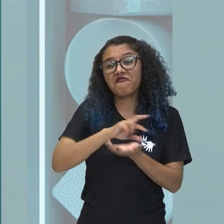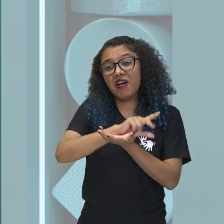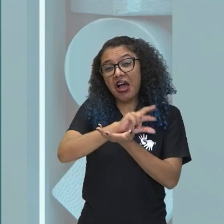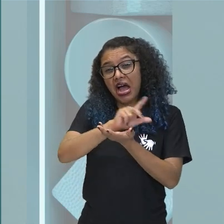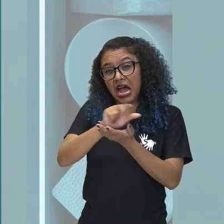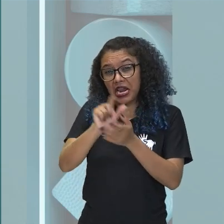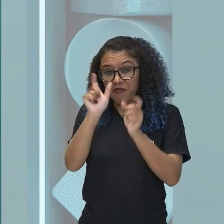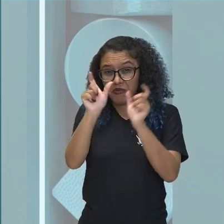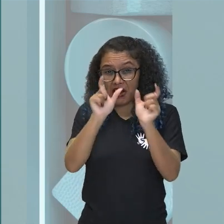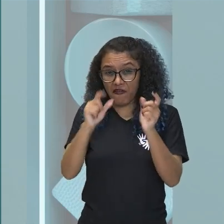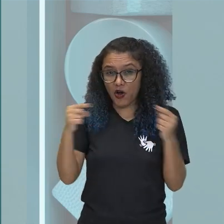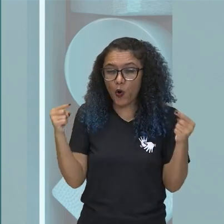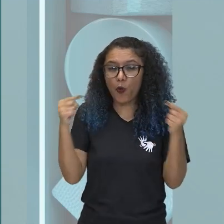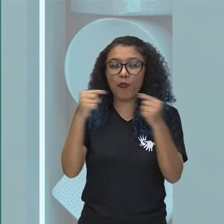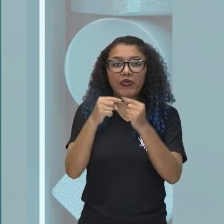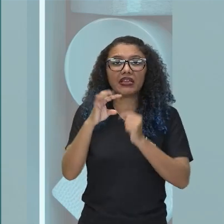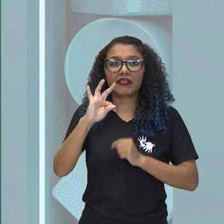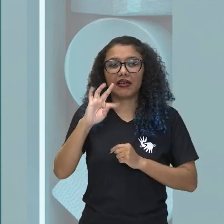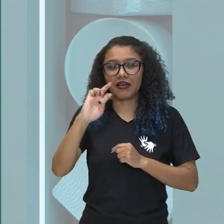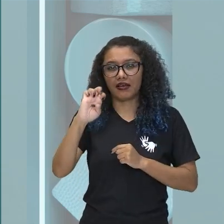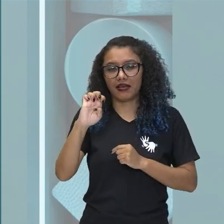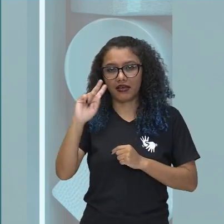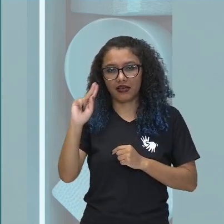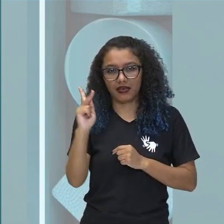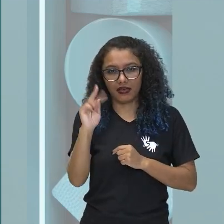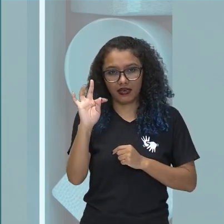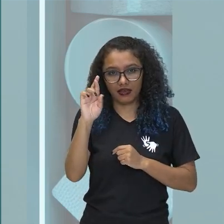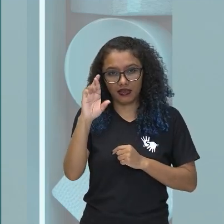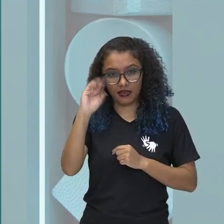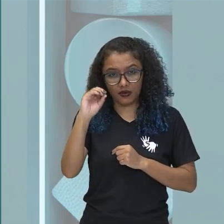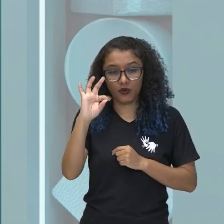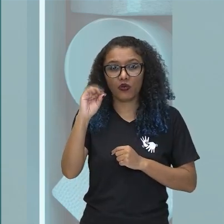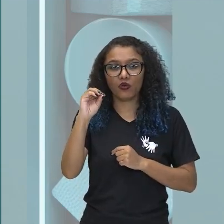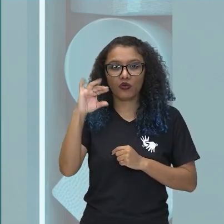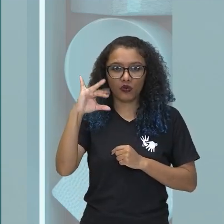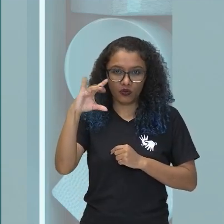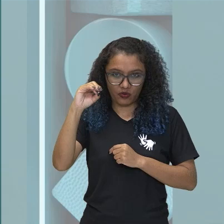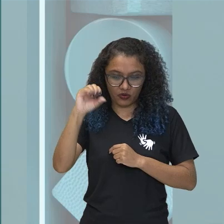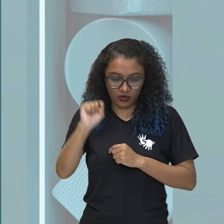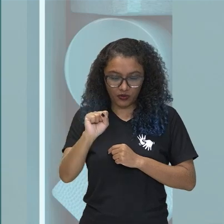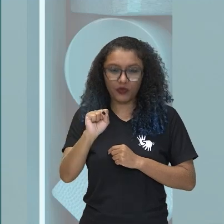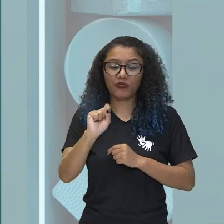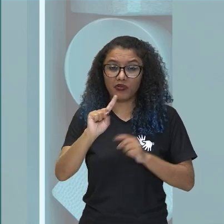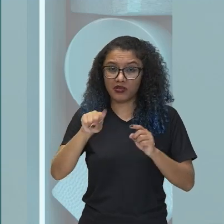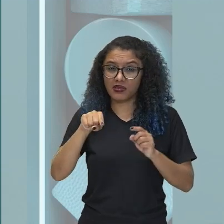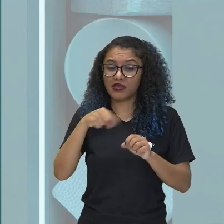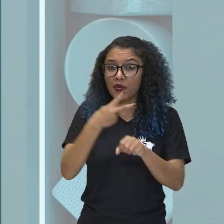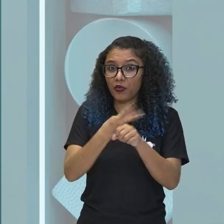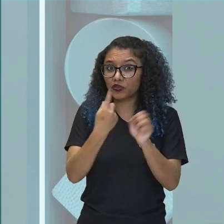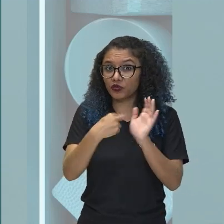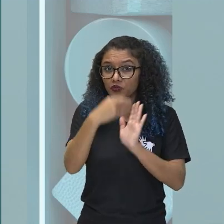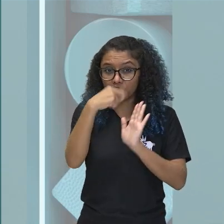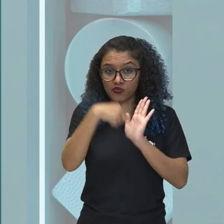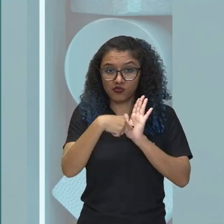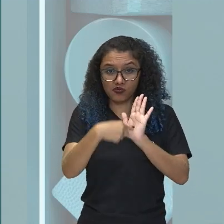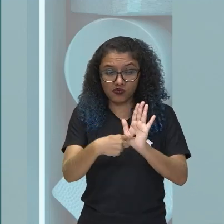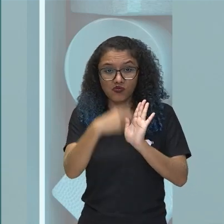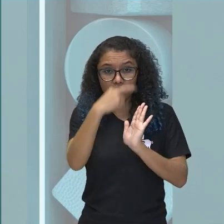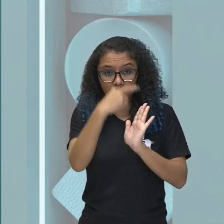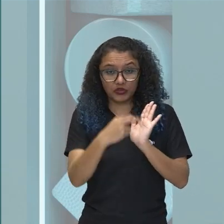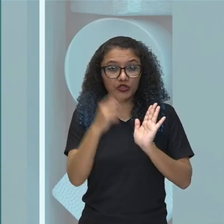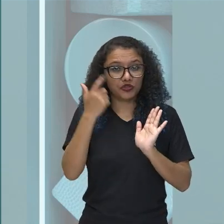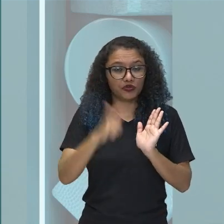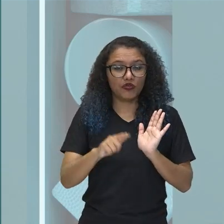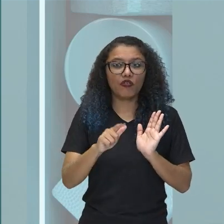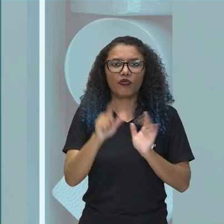heterotônicas. E aí, daqui a pouquinho, a gente retorna a esse texto para identificar as palavrinhas